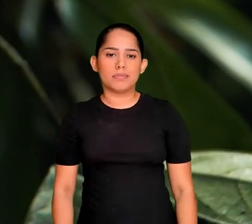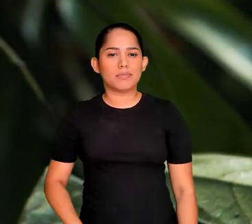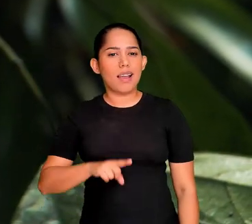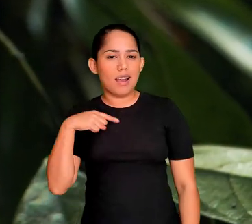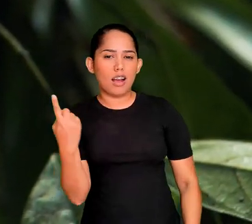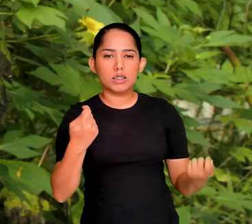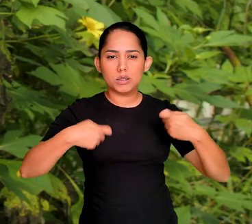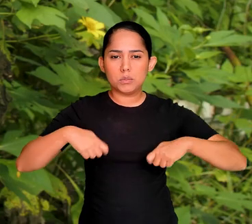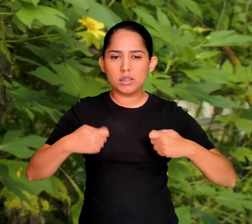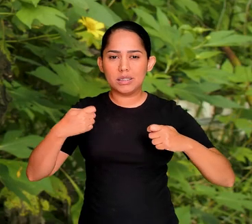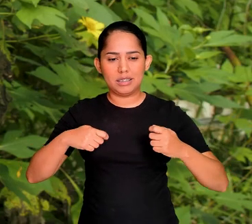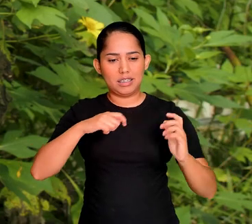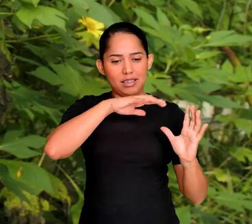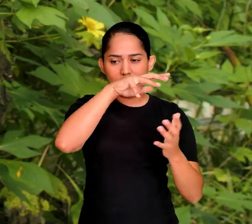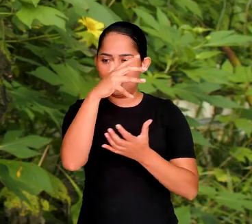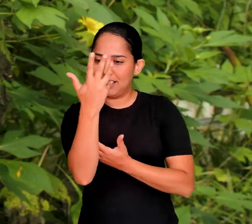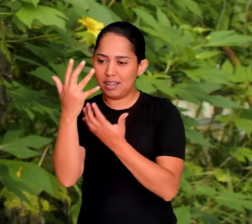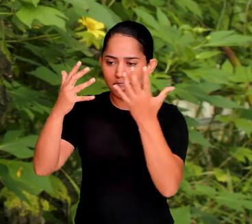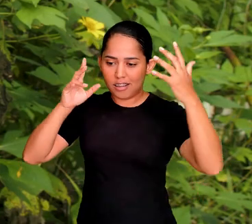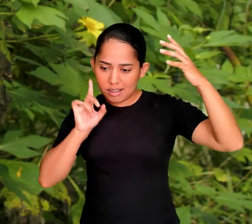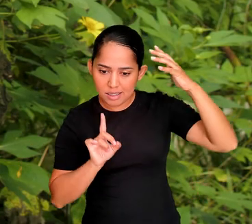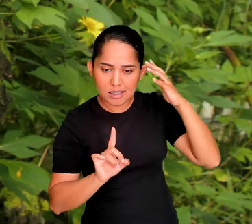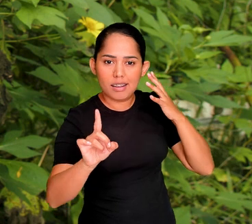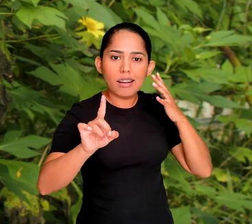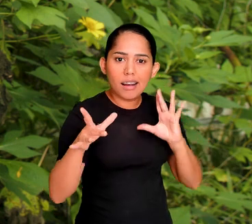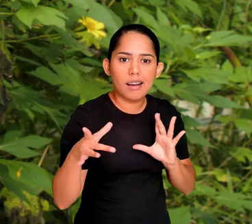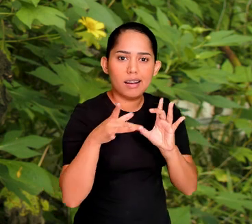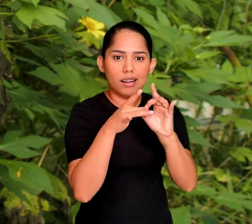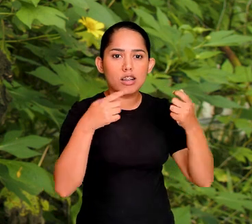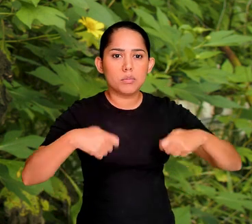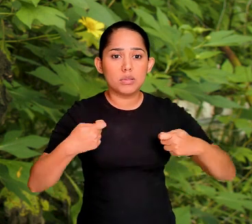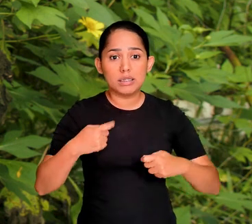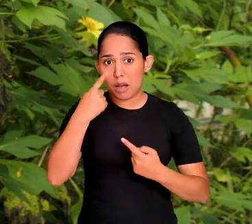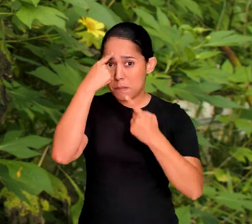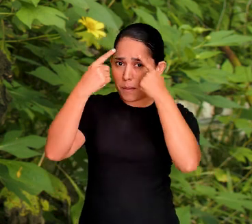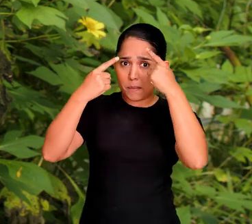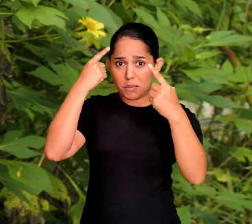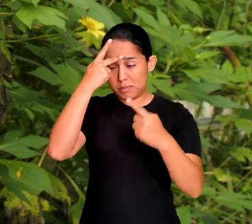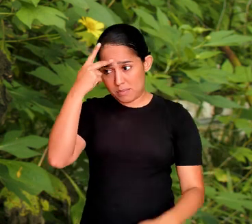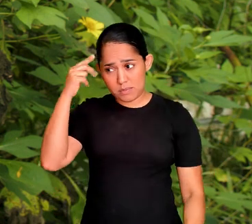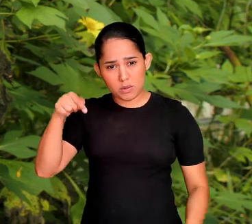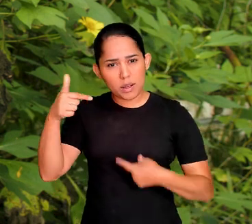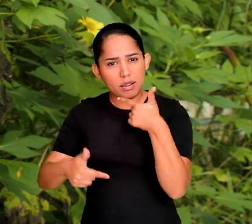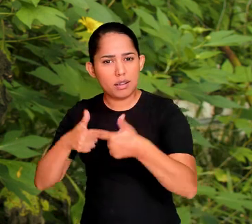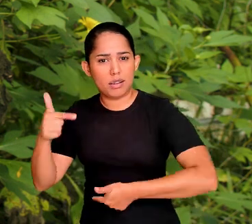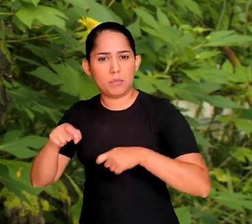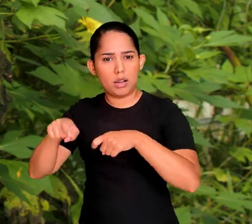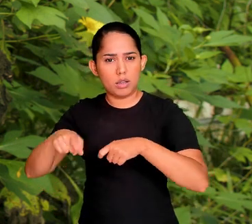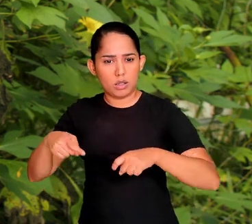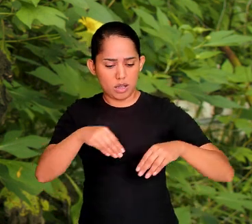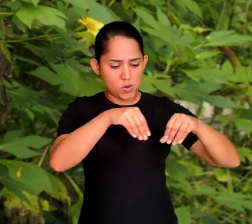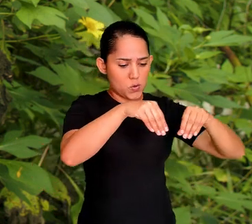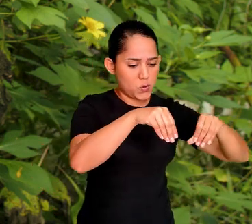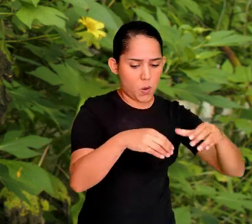A gente precisa integrar a paisagem, então precisa de uma criatividade das pessoas que estão trabalhando na agricultura para que